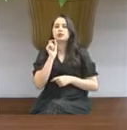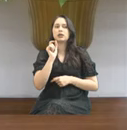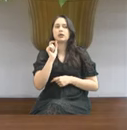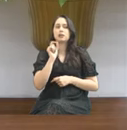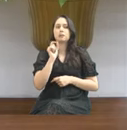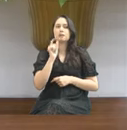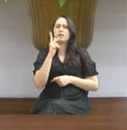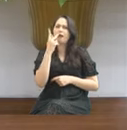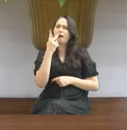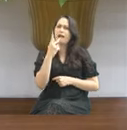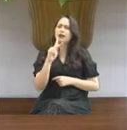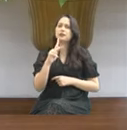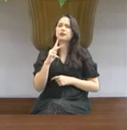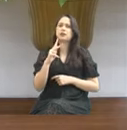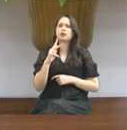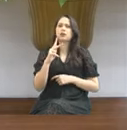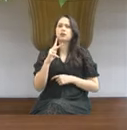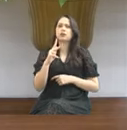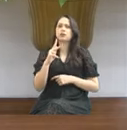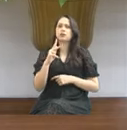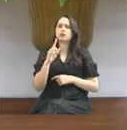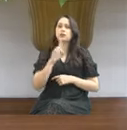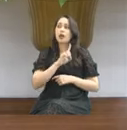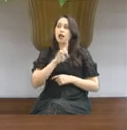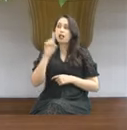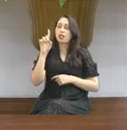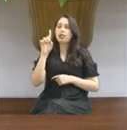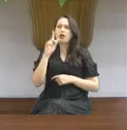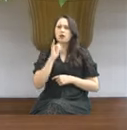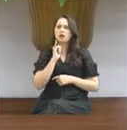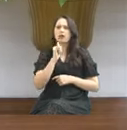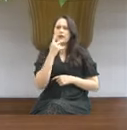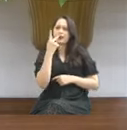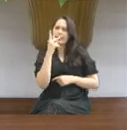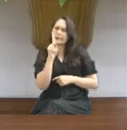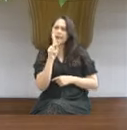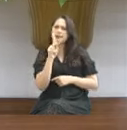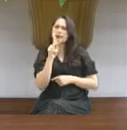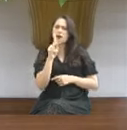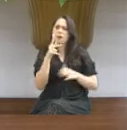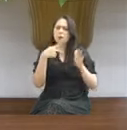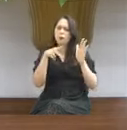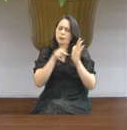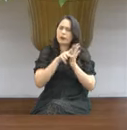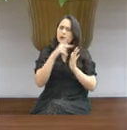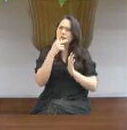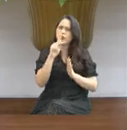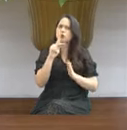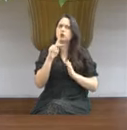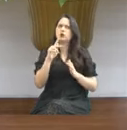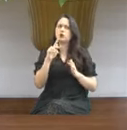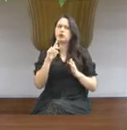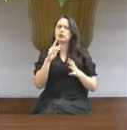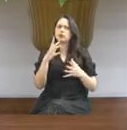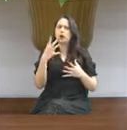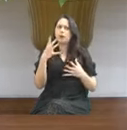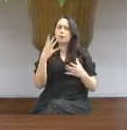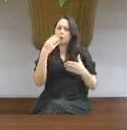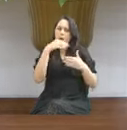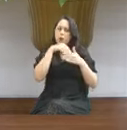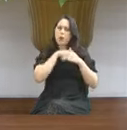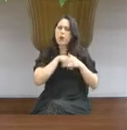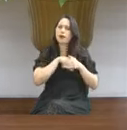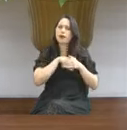nosso, está sob o nosso domínio, é a nossa propriedade. Guardemos